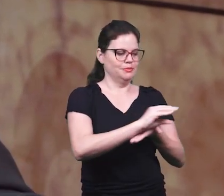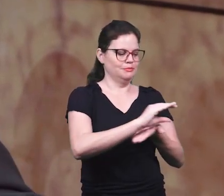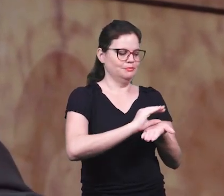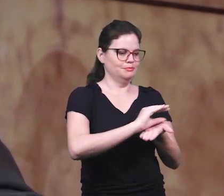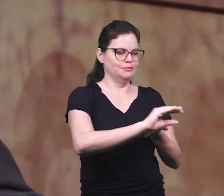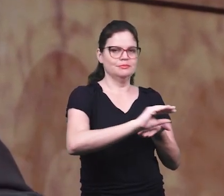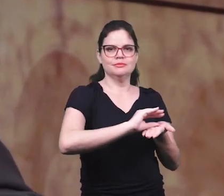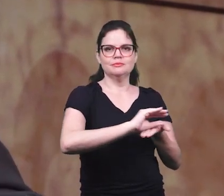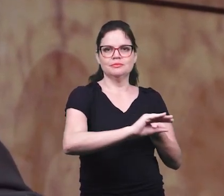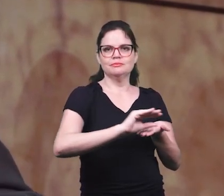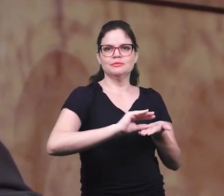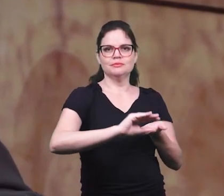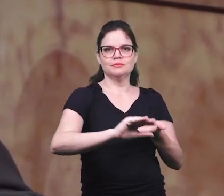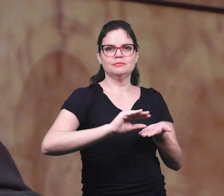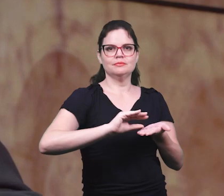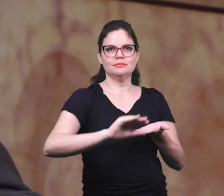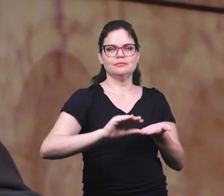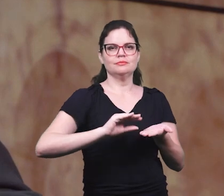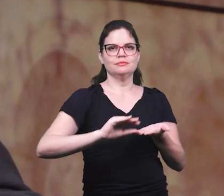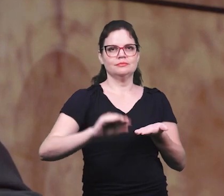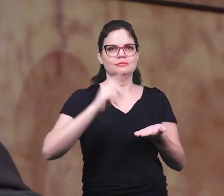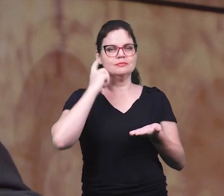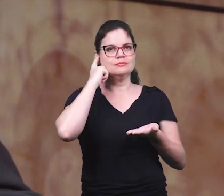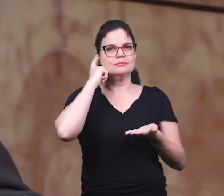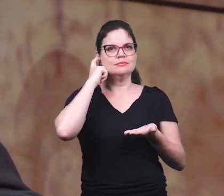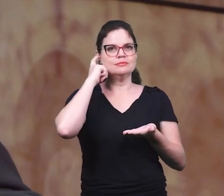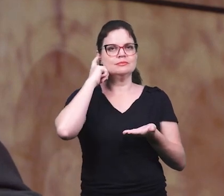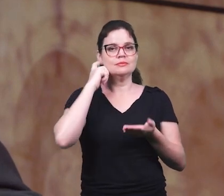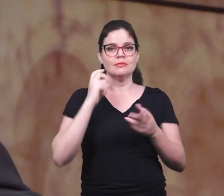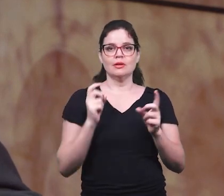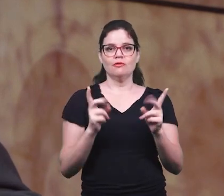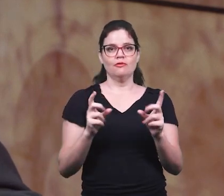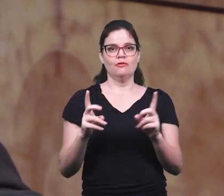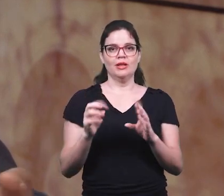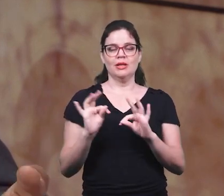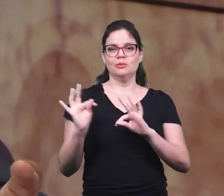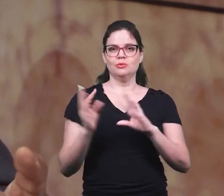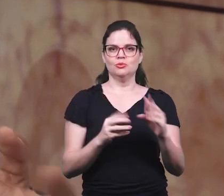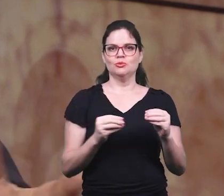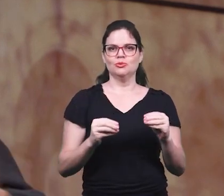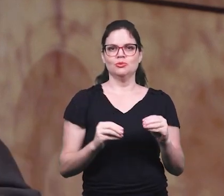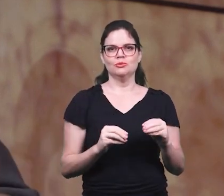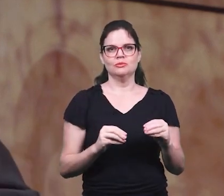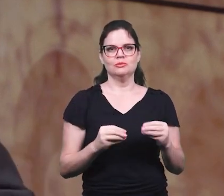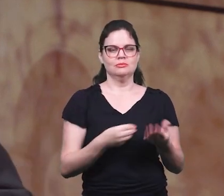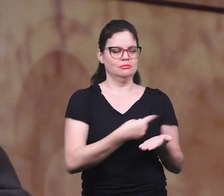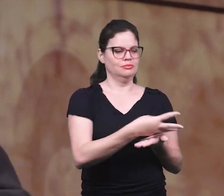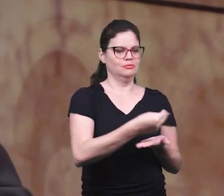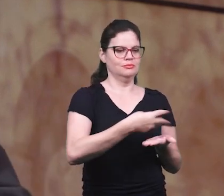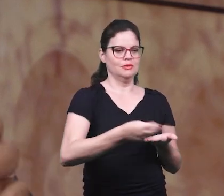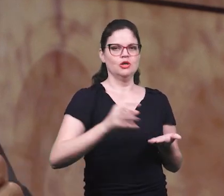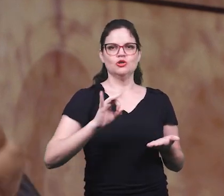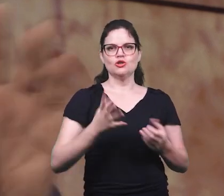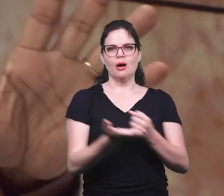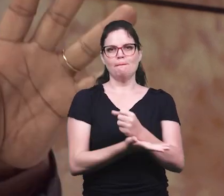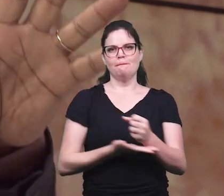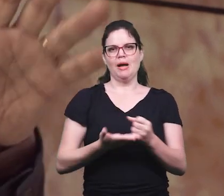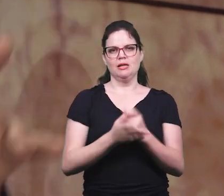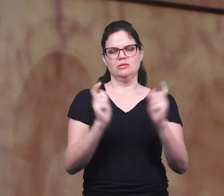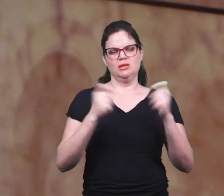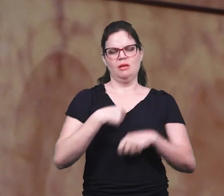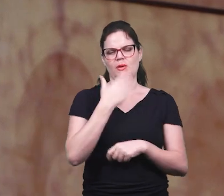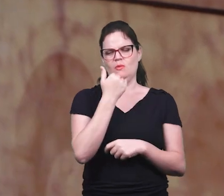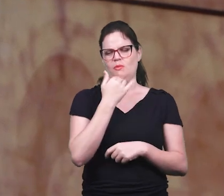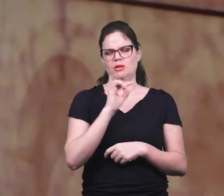nessa vertente que ele seguiu. Uma das coisas que ele fez que ficou marcada na história, como é que ele fez? Vendeu tudo, que era muito rico, para servir para todo mundo e ficou só com base